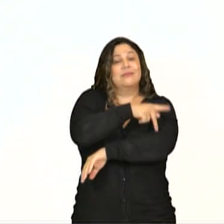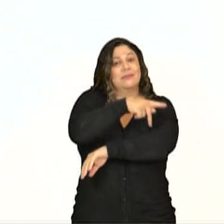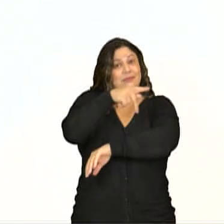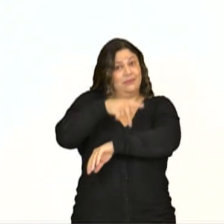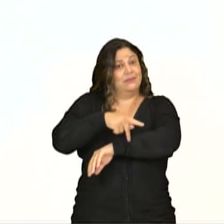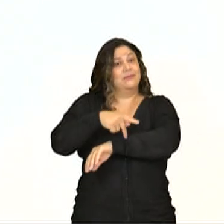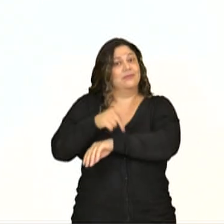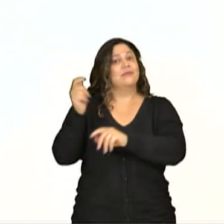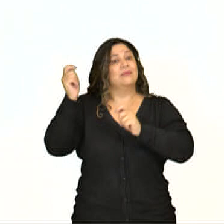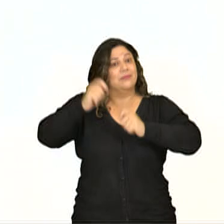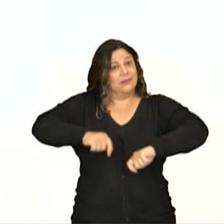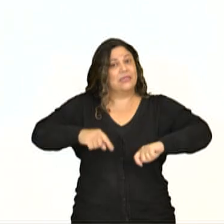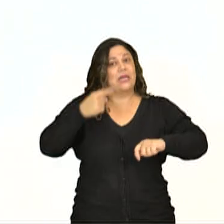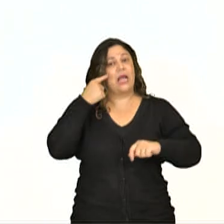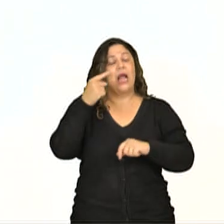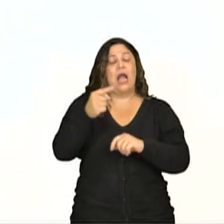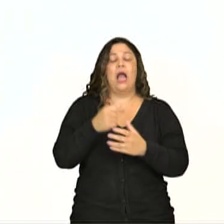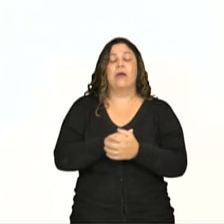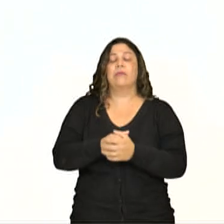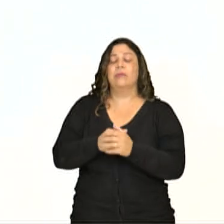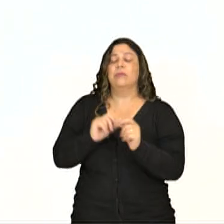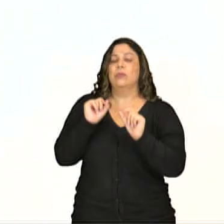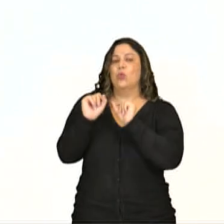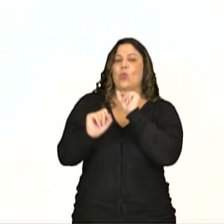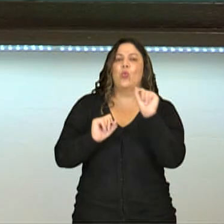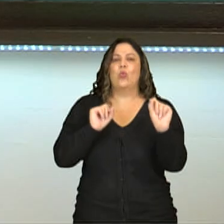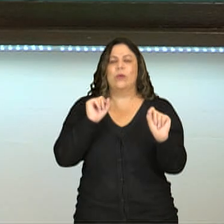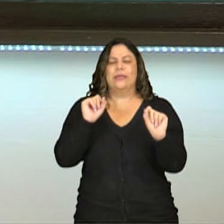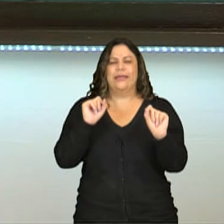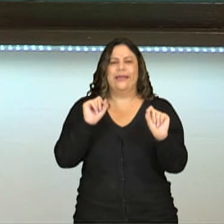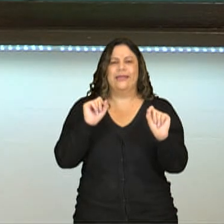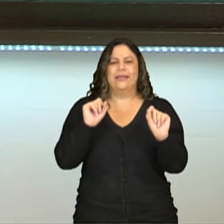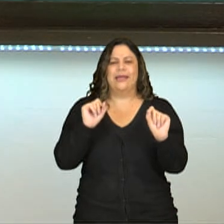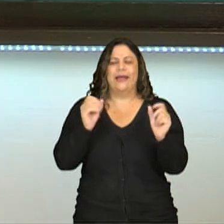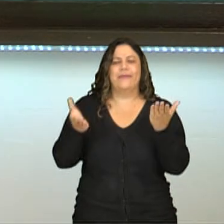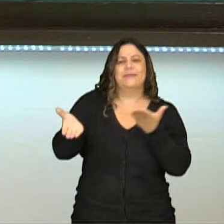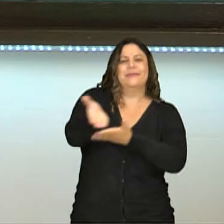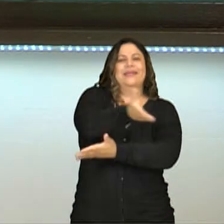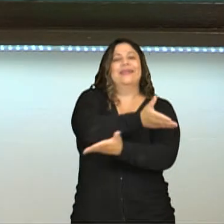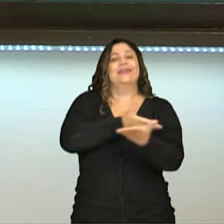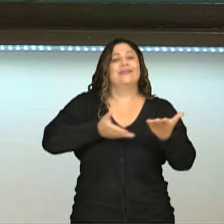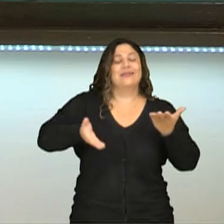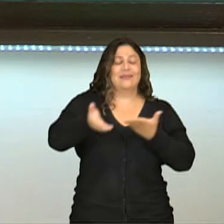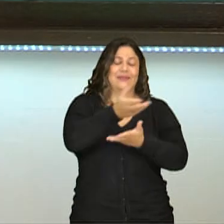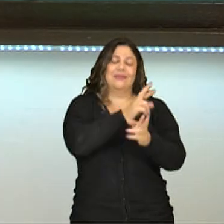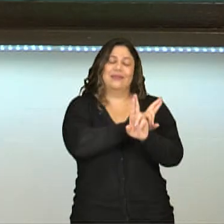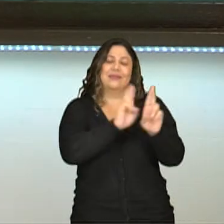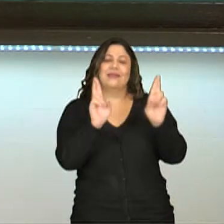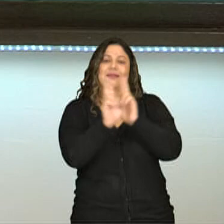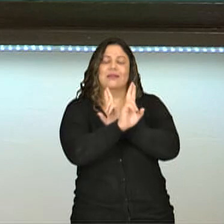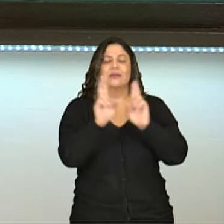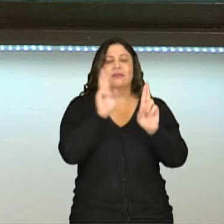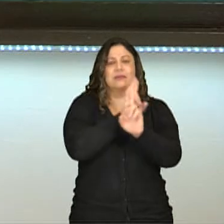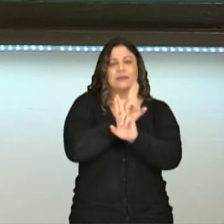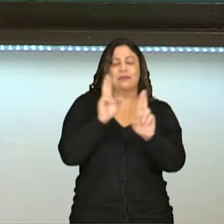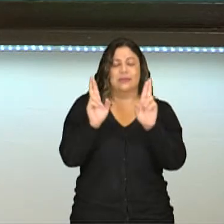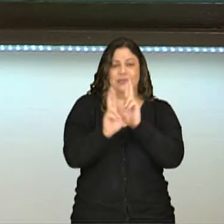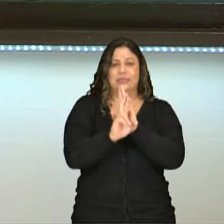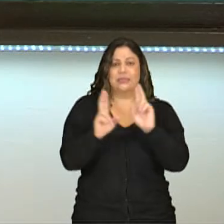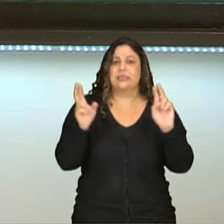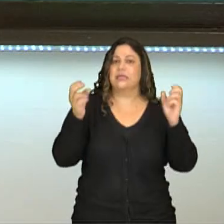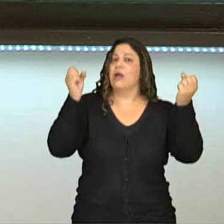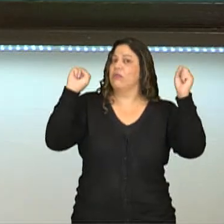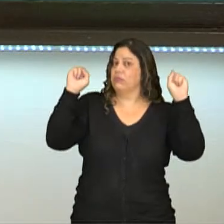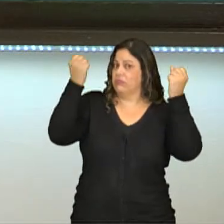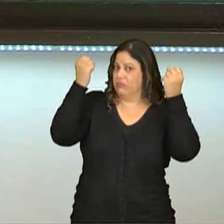afetar a questão pedagógica. Então, ela vai fazer uma intervenção pedagógica com relação a esses esportes, a gente está dando